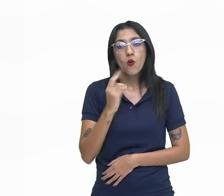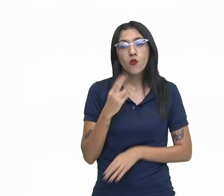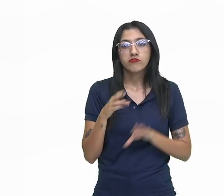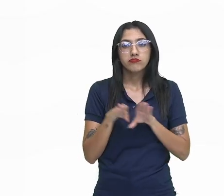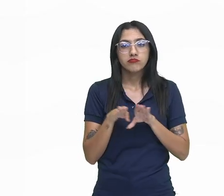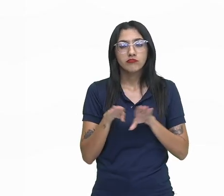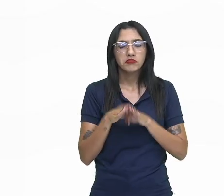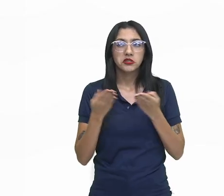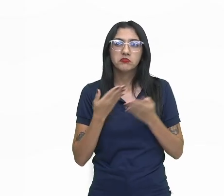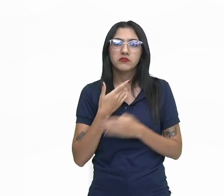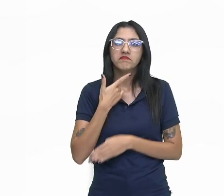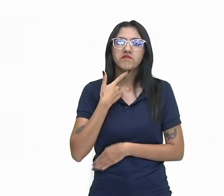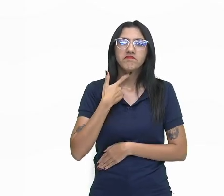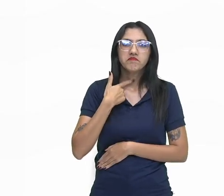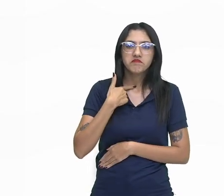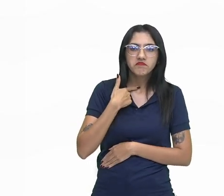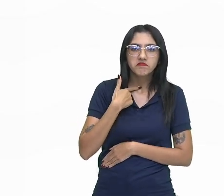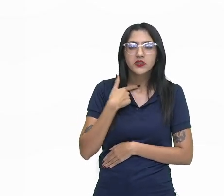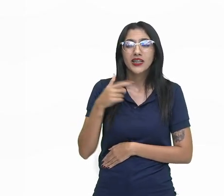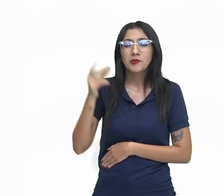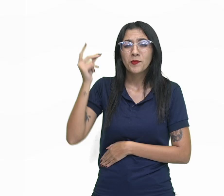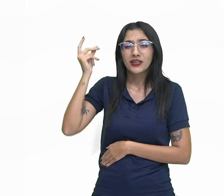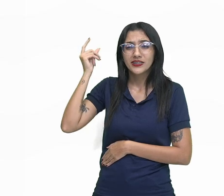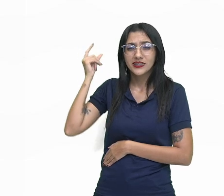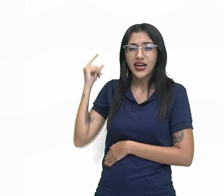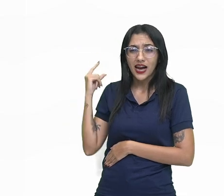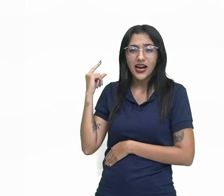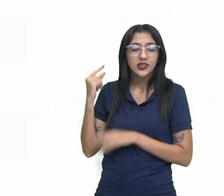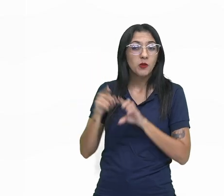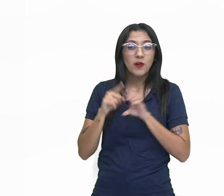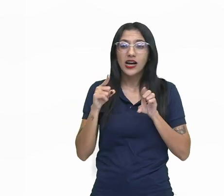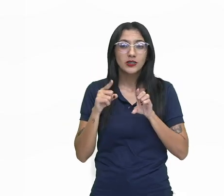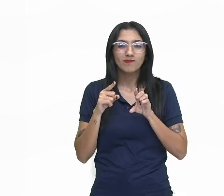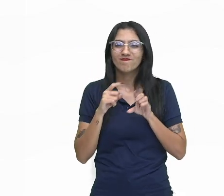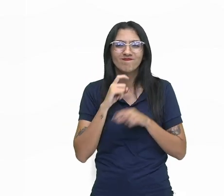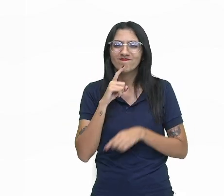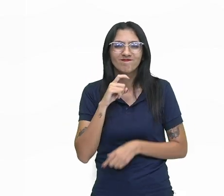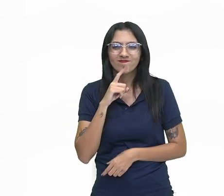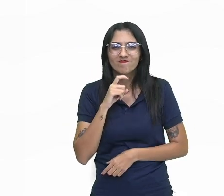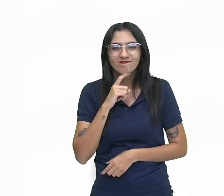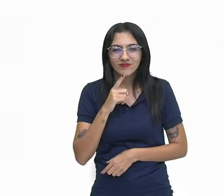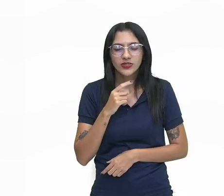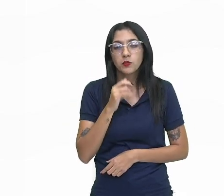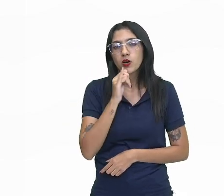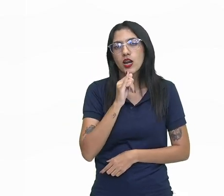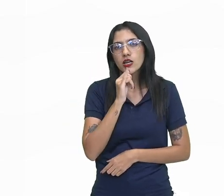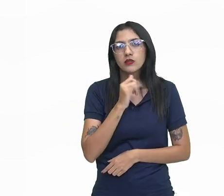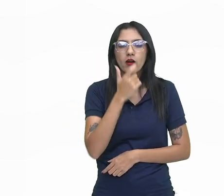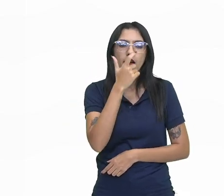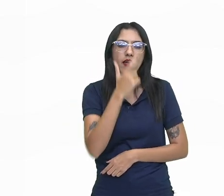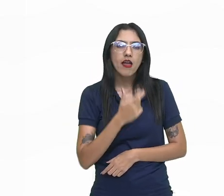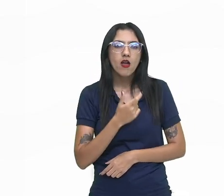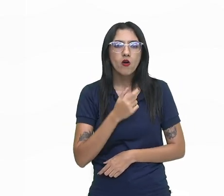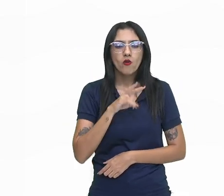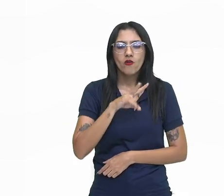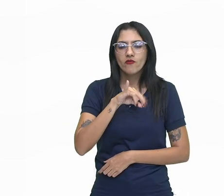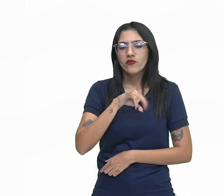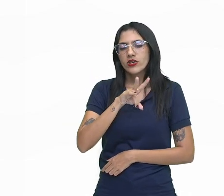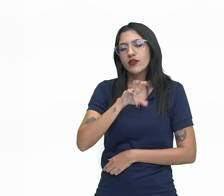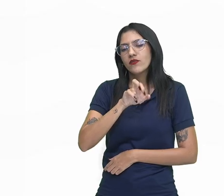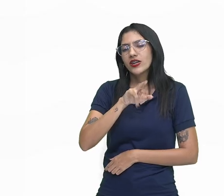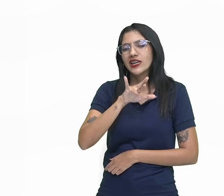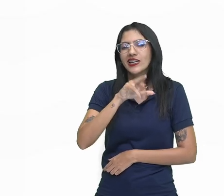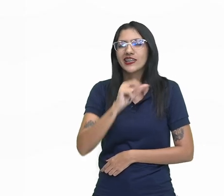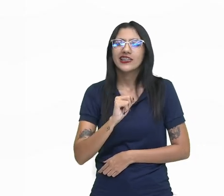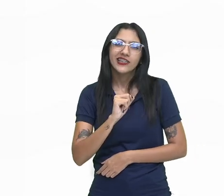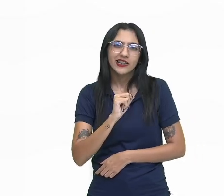que eu desejava lá no passado, mas não aconteceu. Eu viveria um amor, por exemplo, aí eu